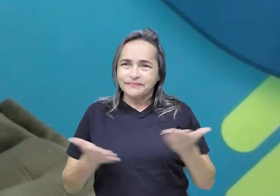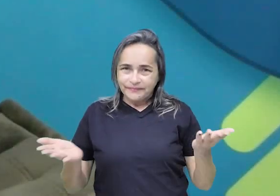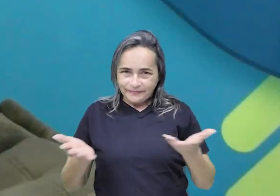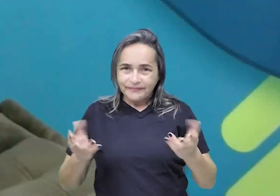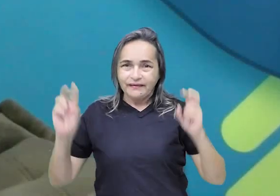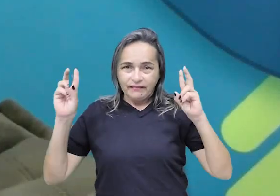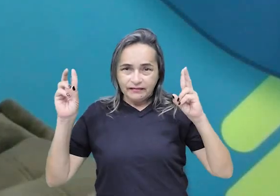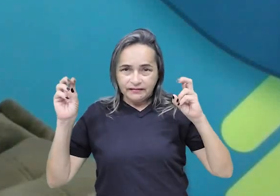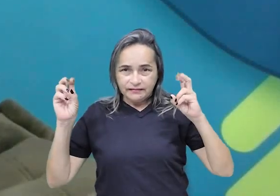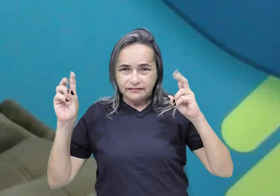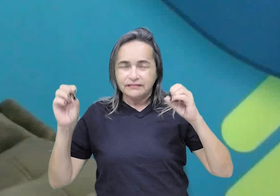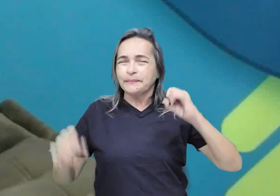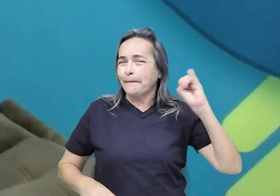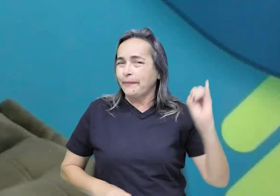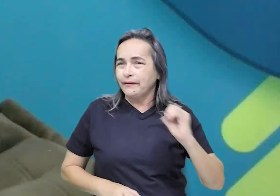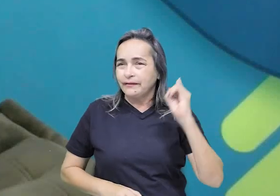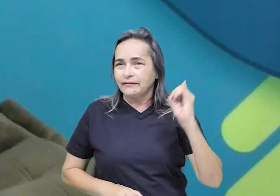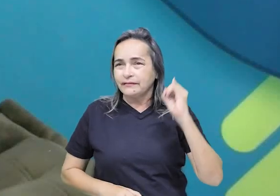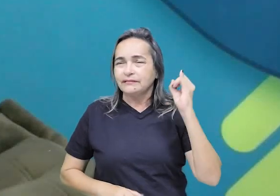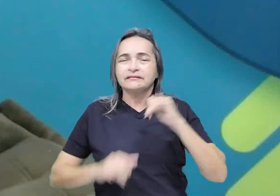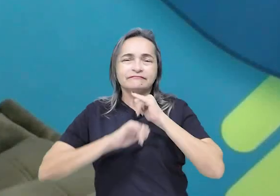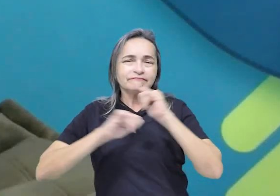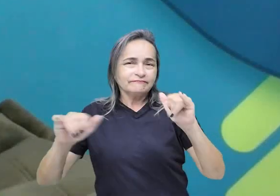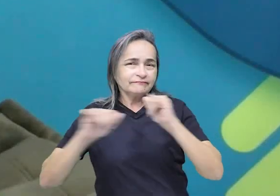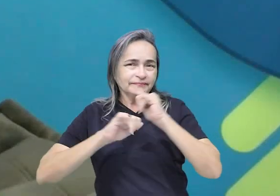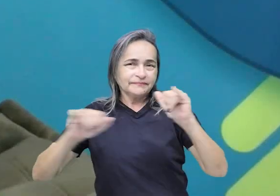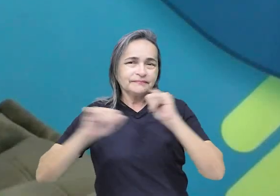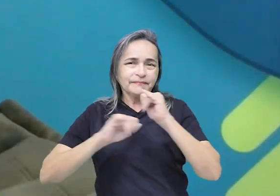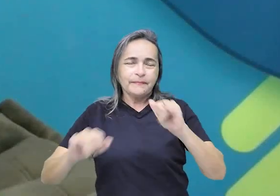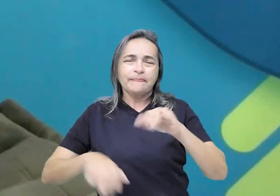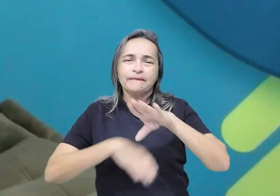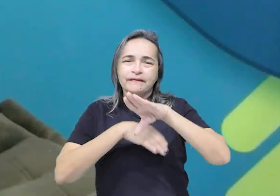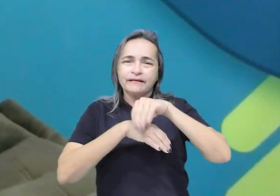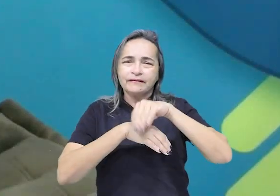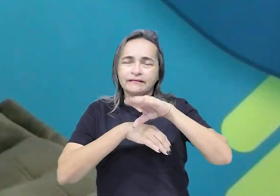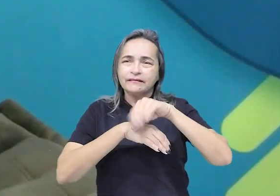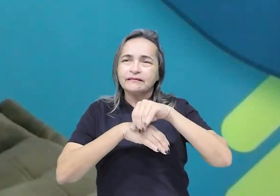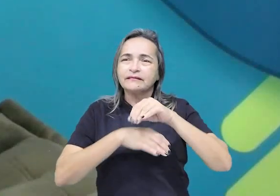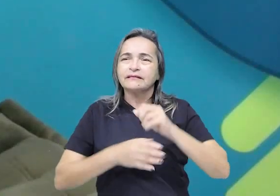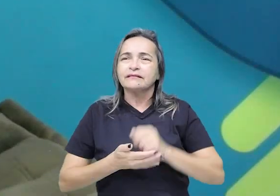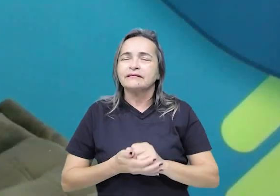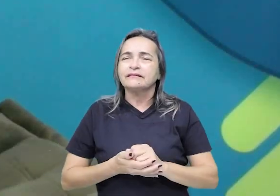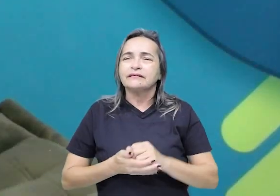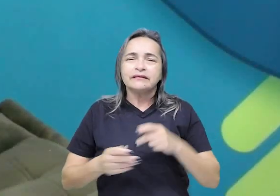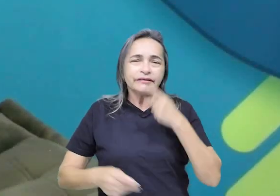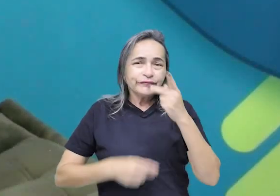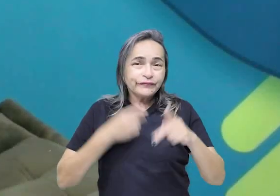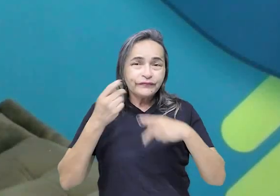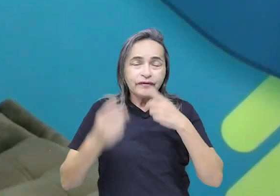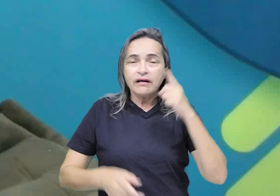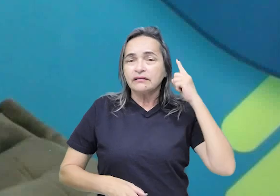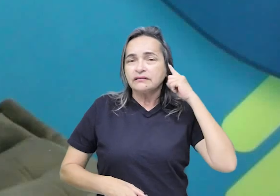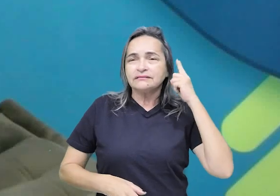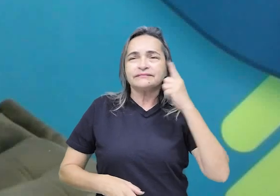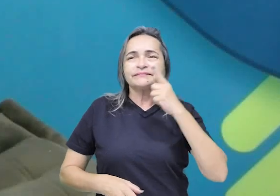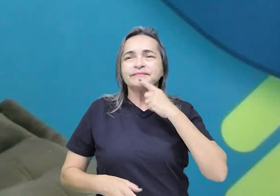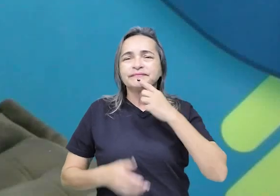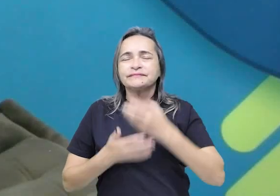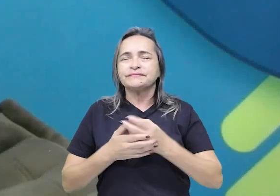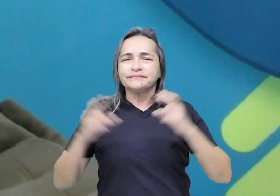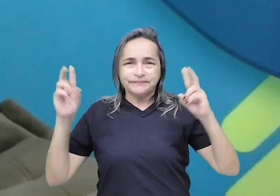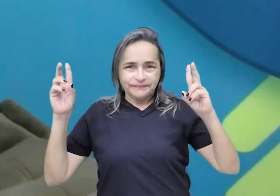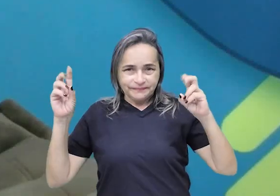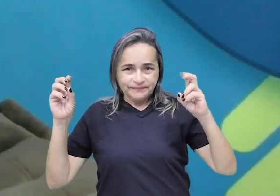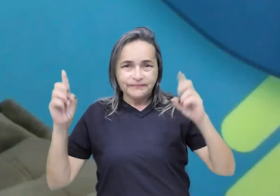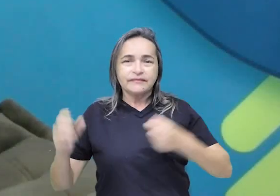conta dessas questões. Eu acho importante a gente disseminar o conhecimento. E falar de surdez, falar dos